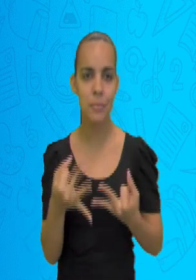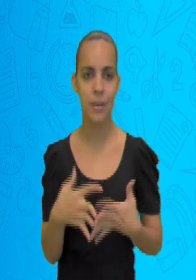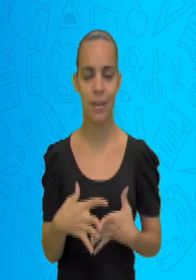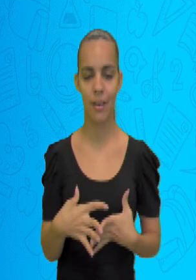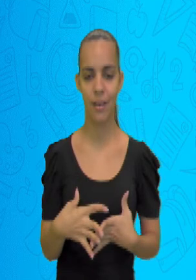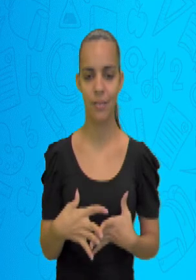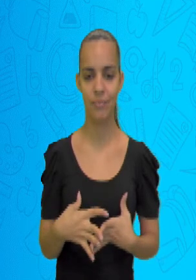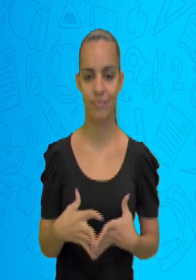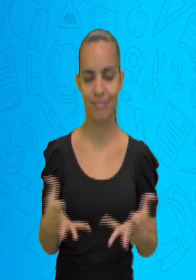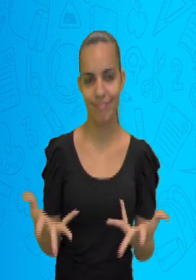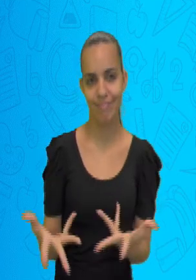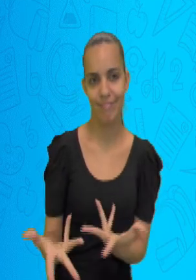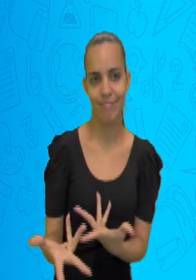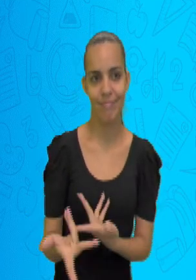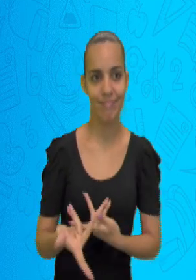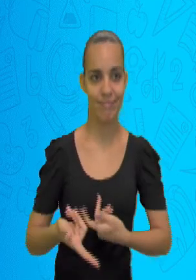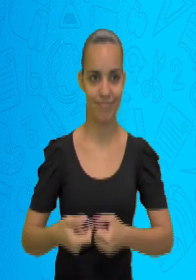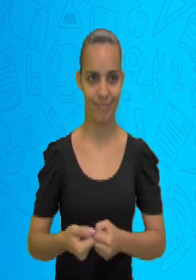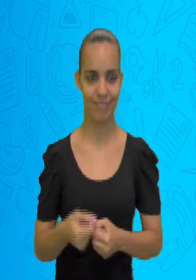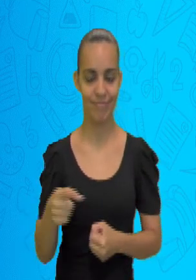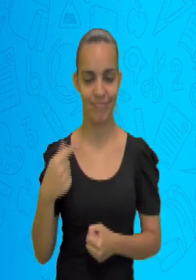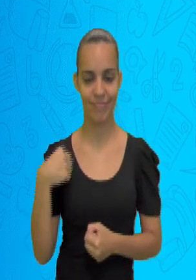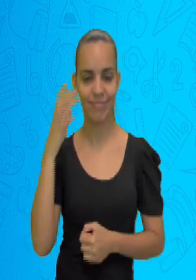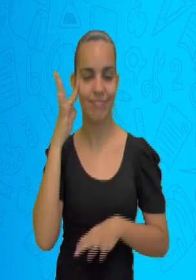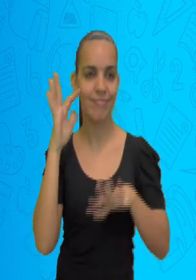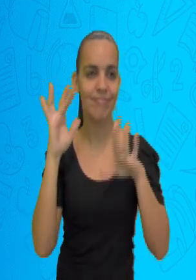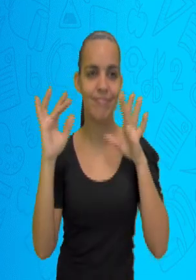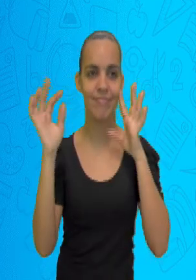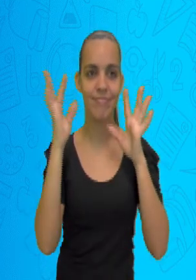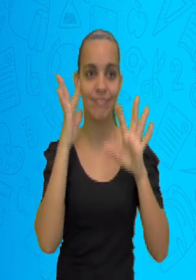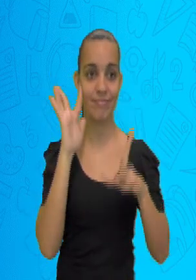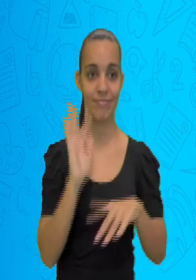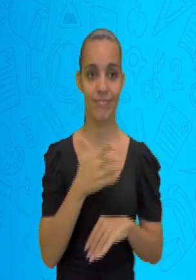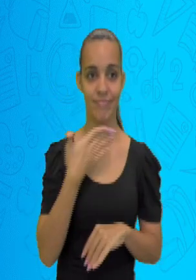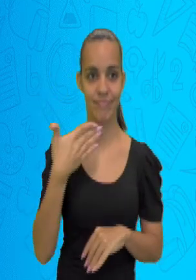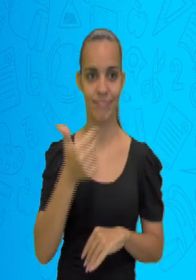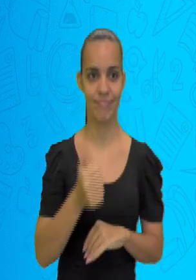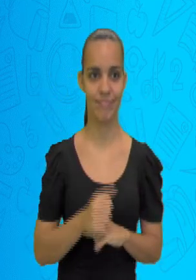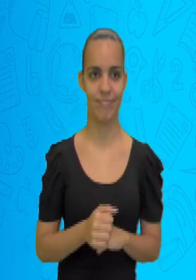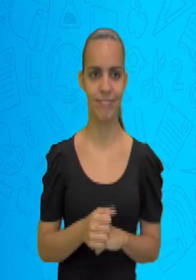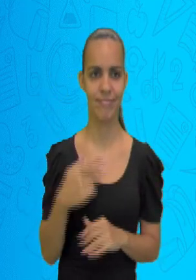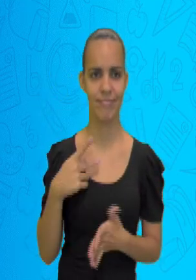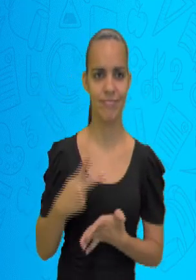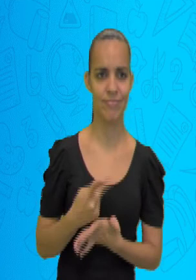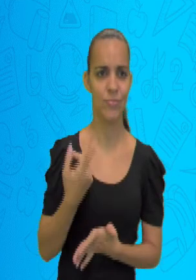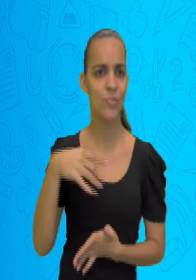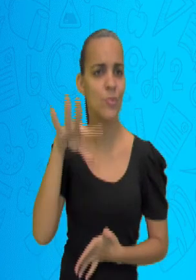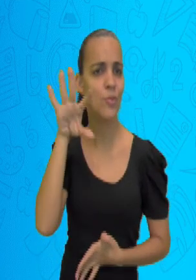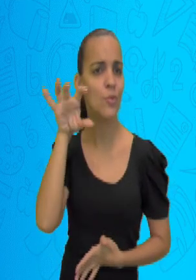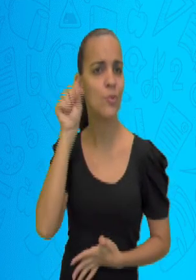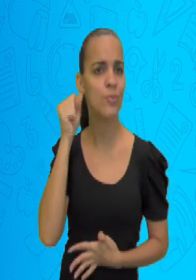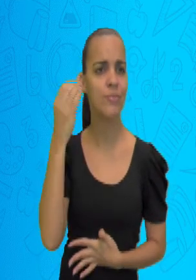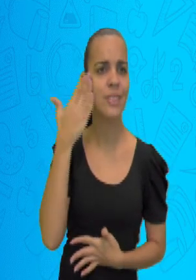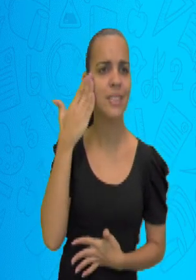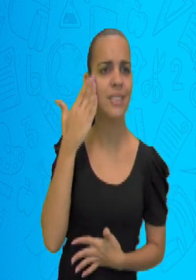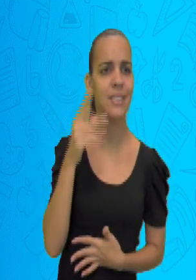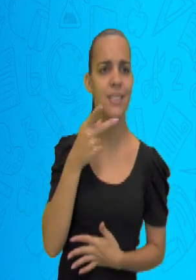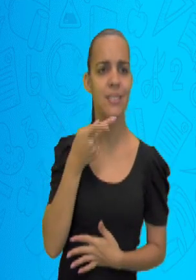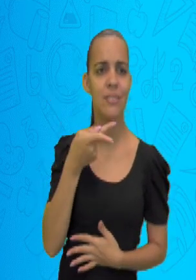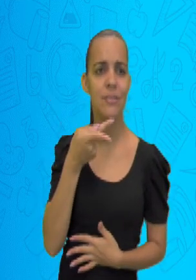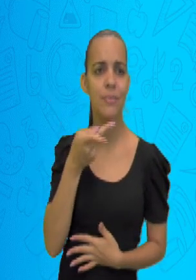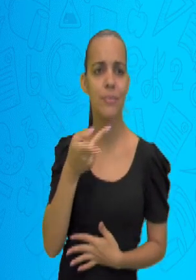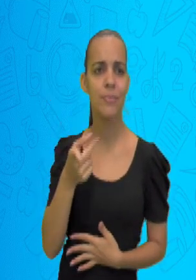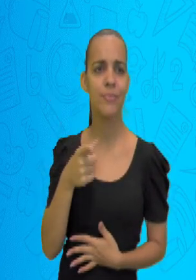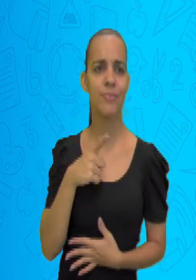e lúdica o que está acontecendo, ouvir o que eles têm a dizer e buscar formas